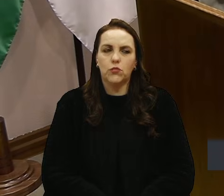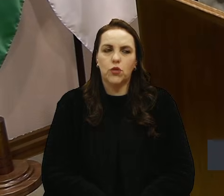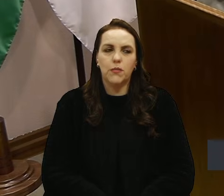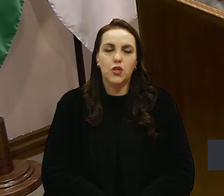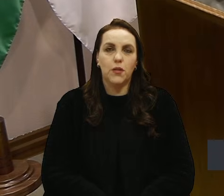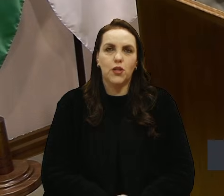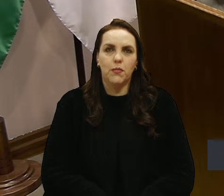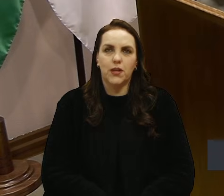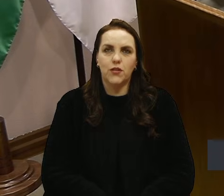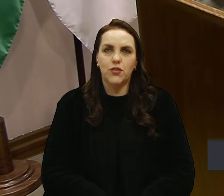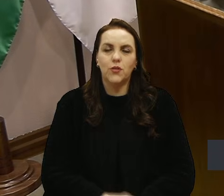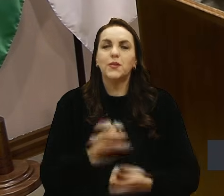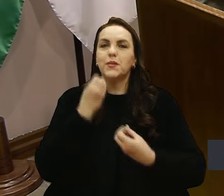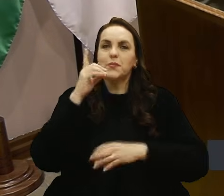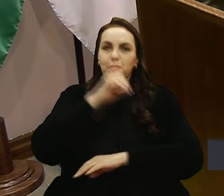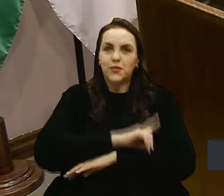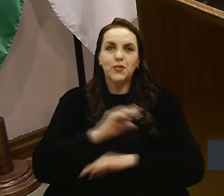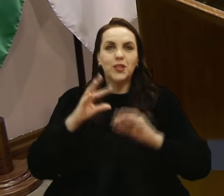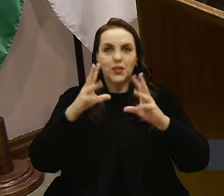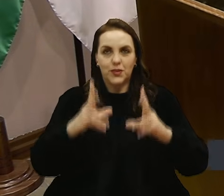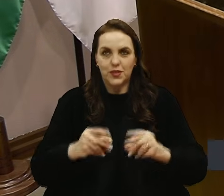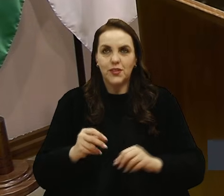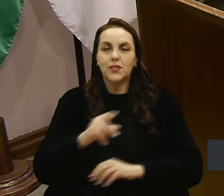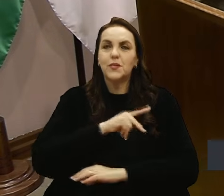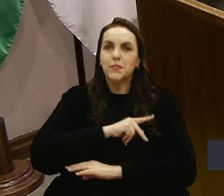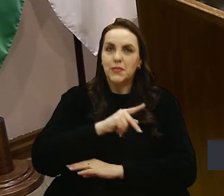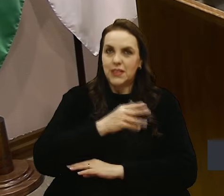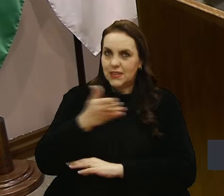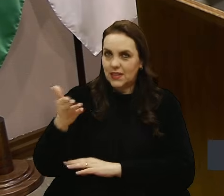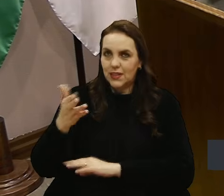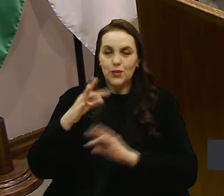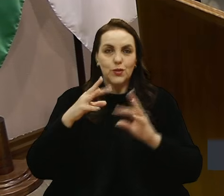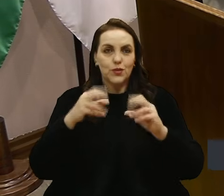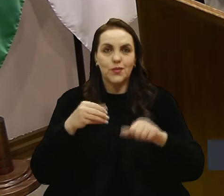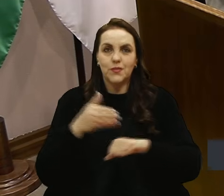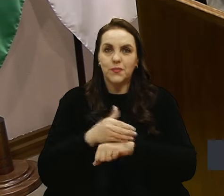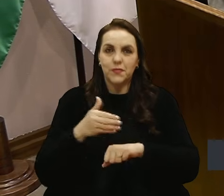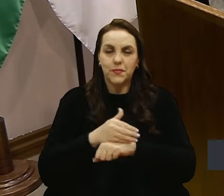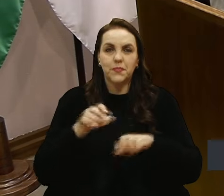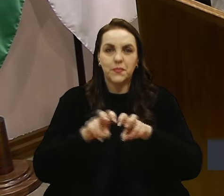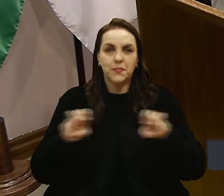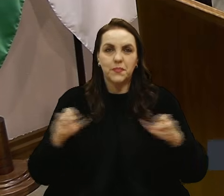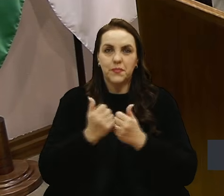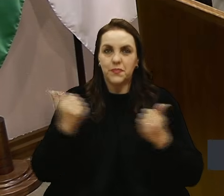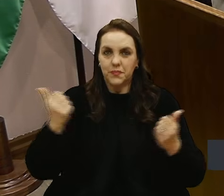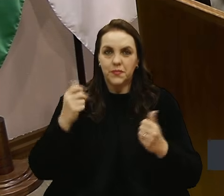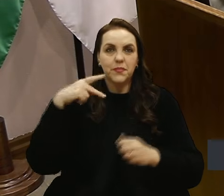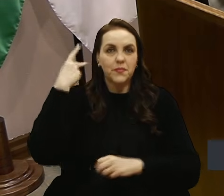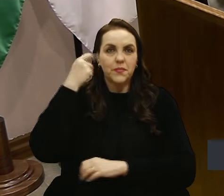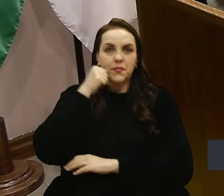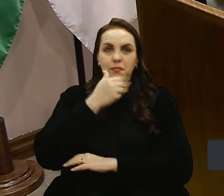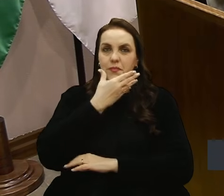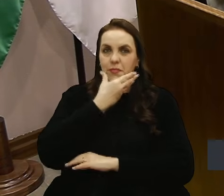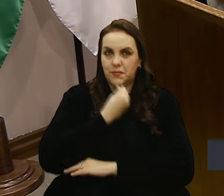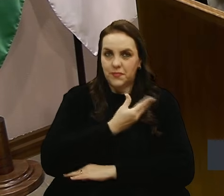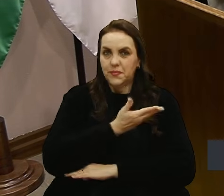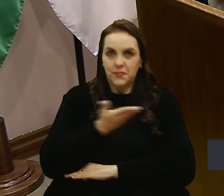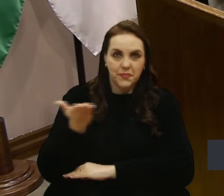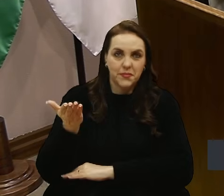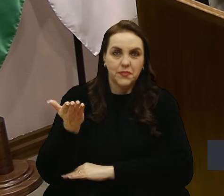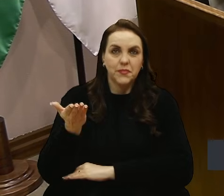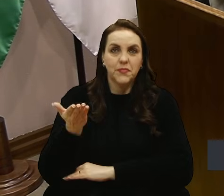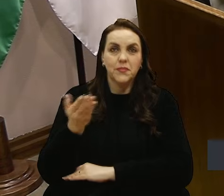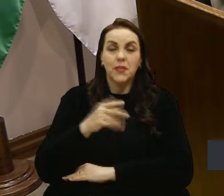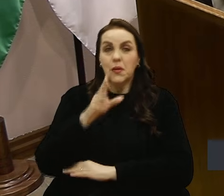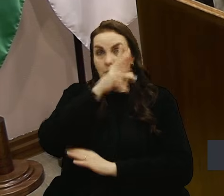Bom dia a todos. Senhor presidente, demais membros da mesa diretora, senhoras vereadoras, senhores vereadores,